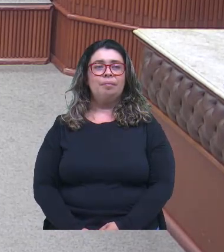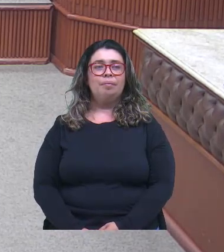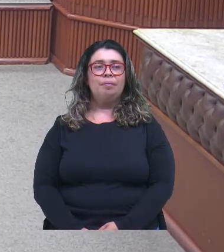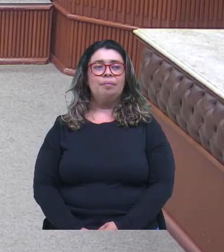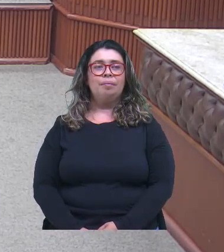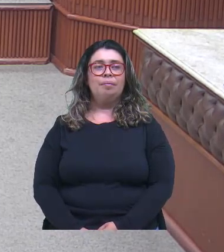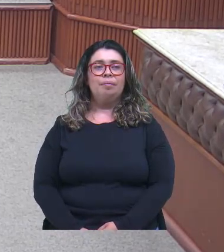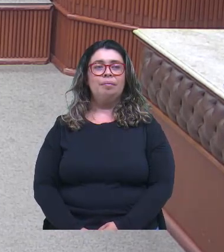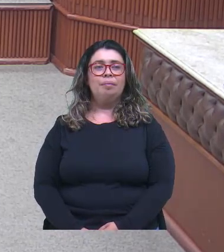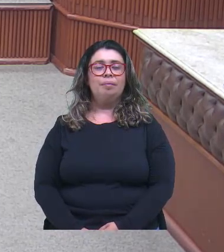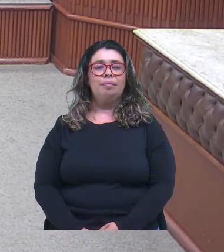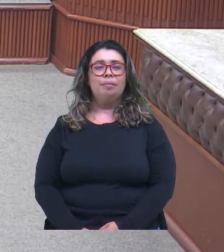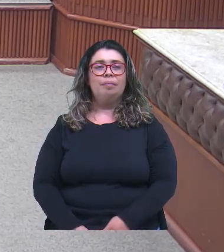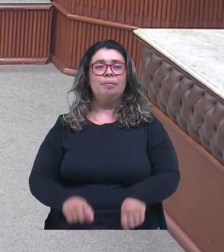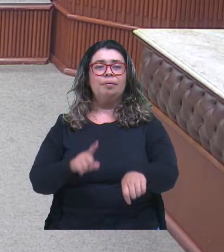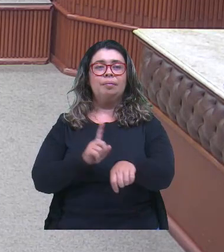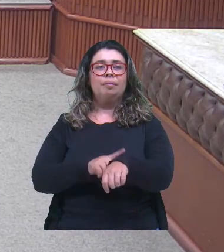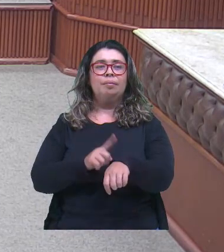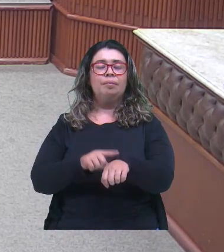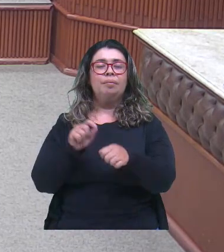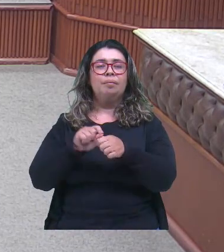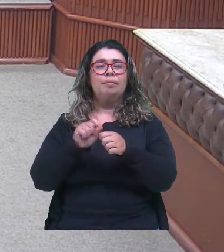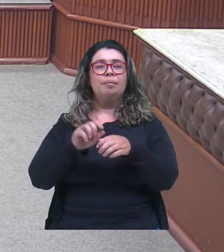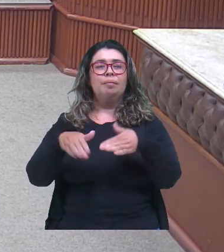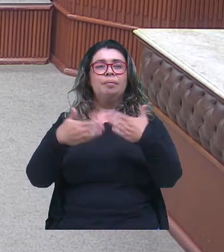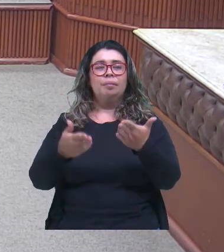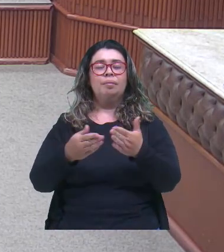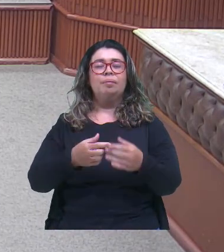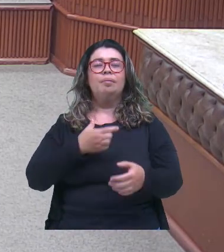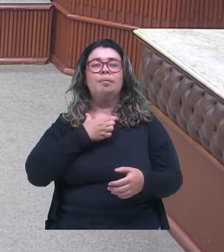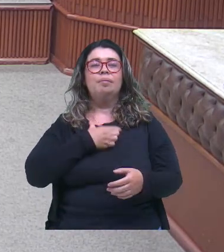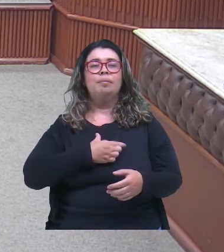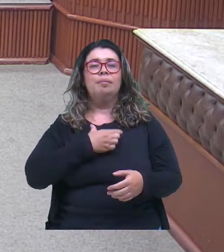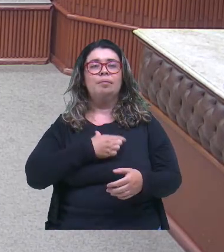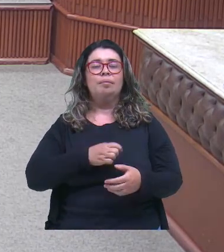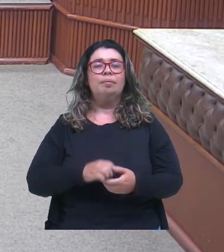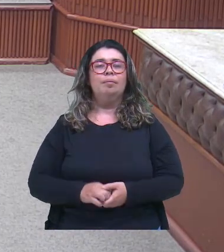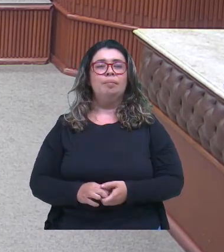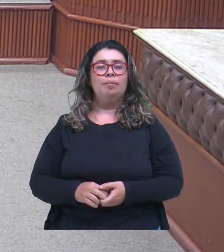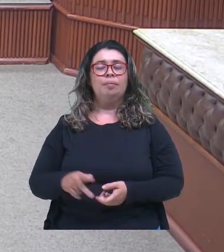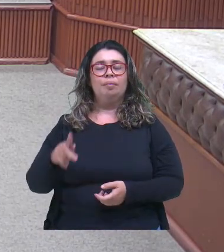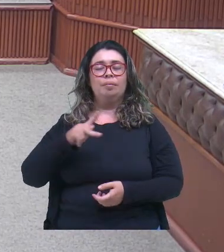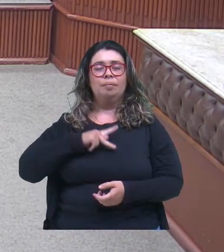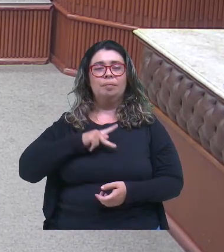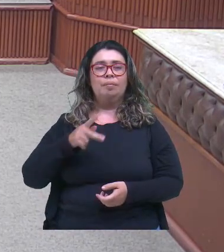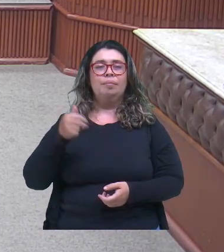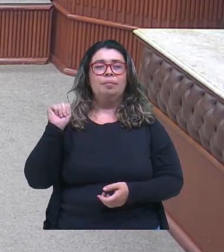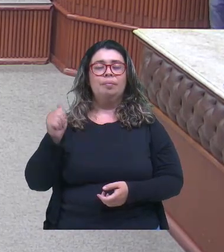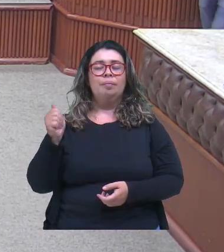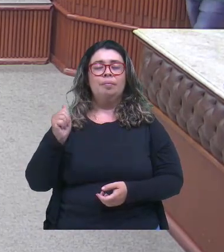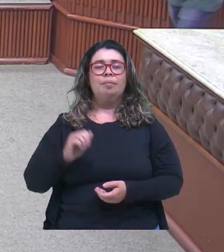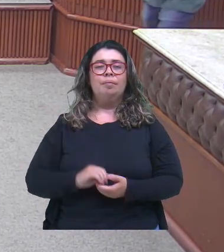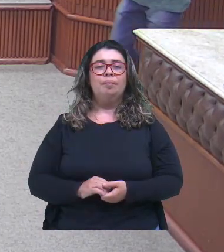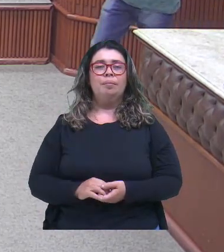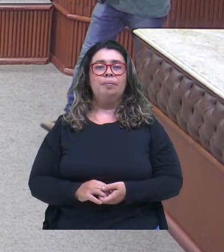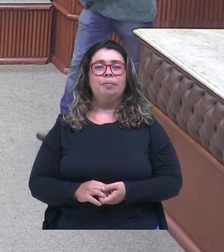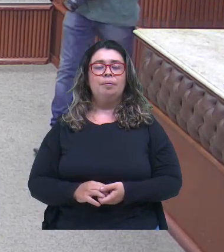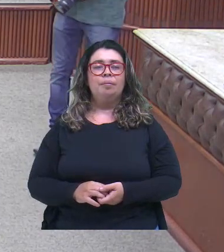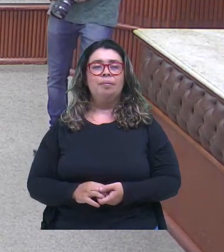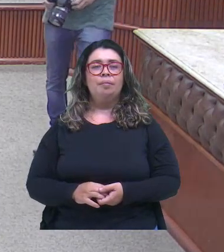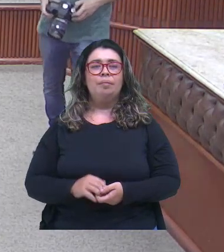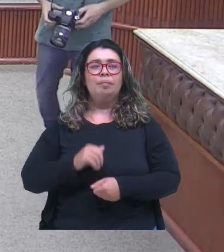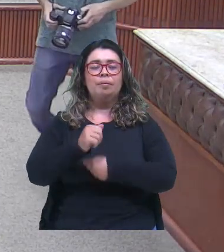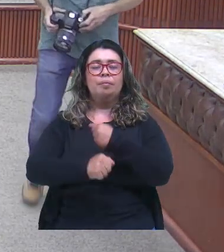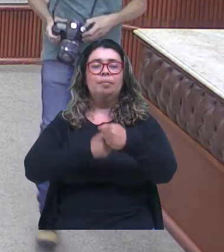Neste momento, faremos a entrega da Medalha Legislativa do Mérito Assisense referente ao ano